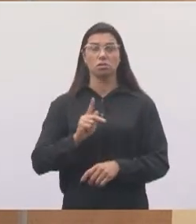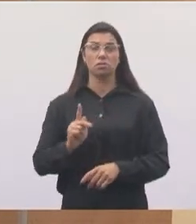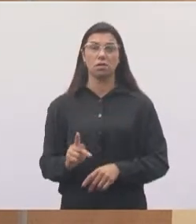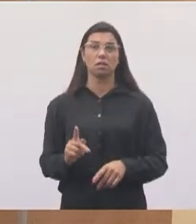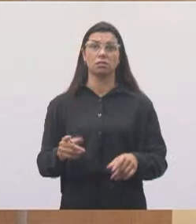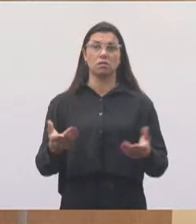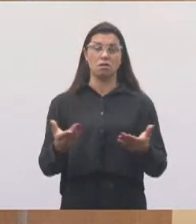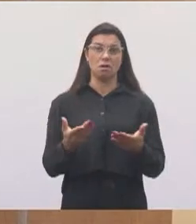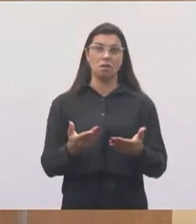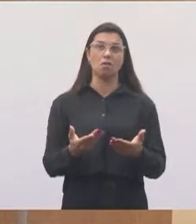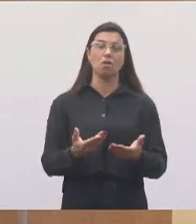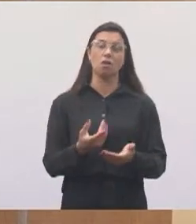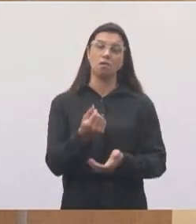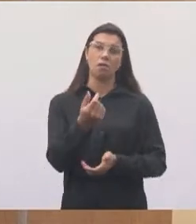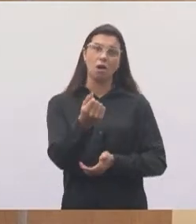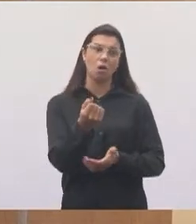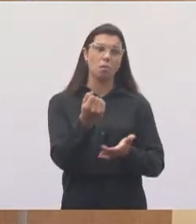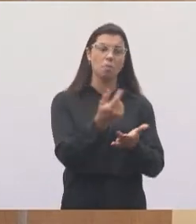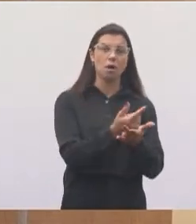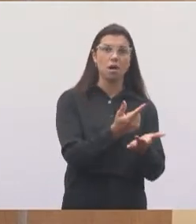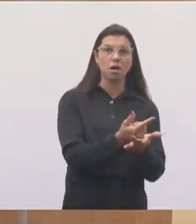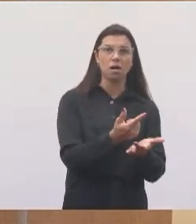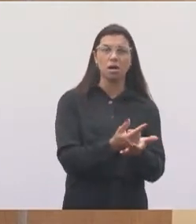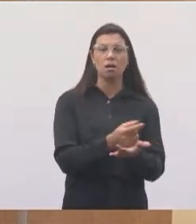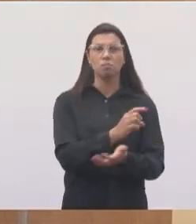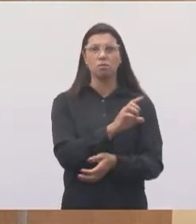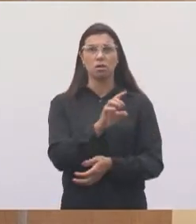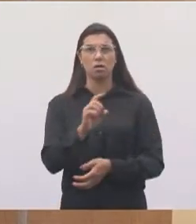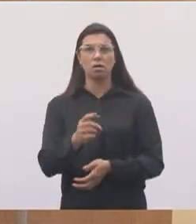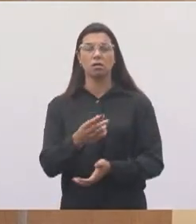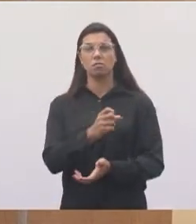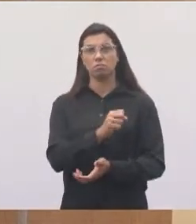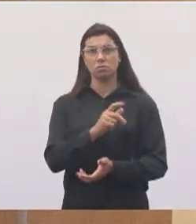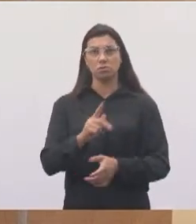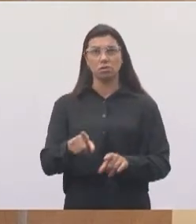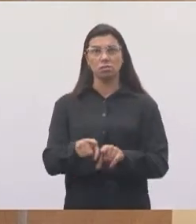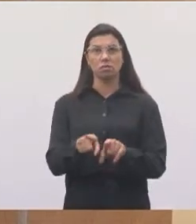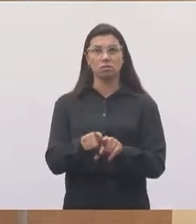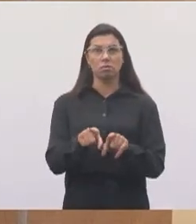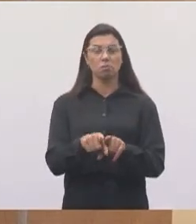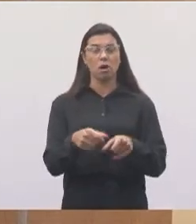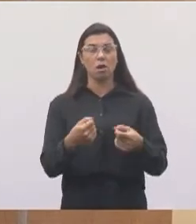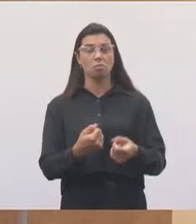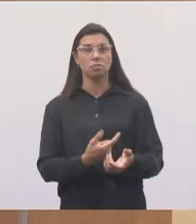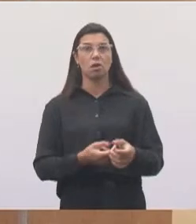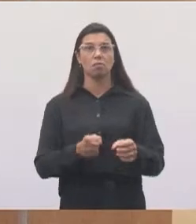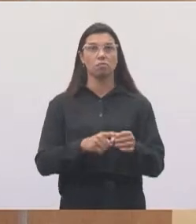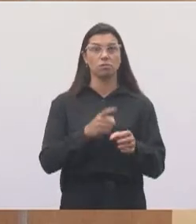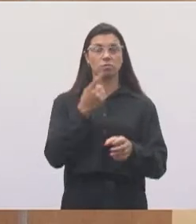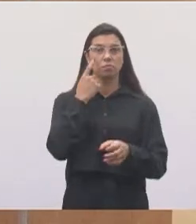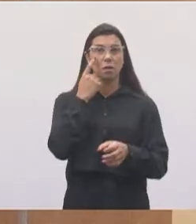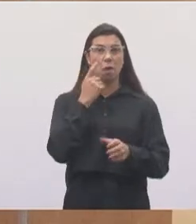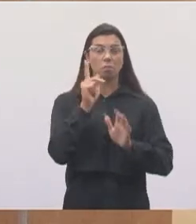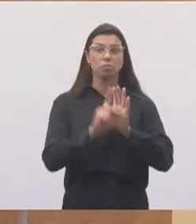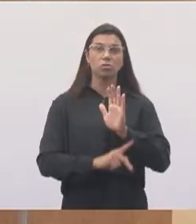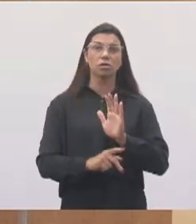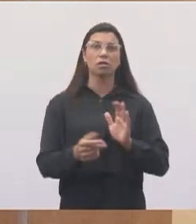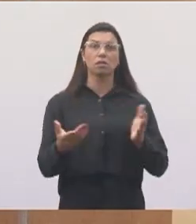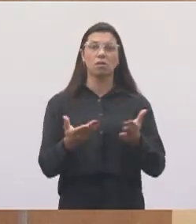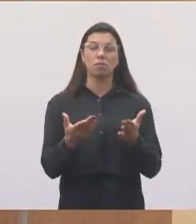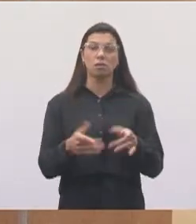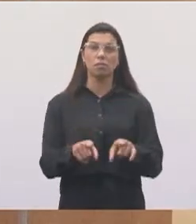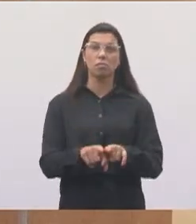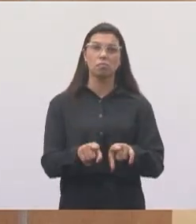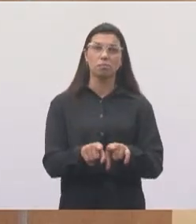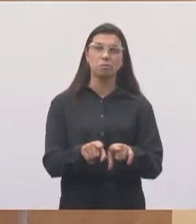valor dos benefícios a serem pagos aos períodos de contribuição dos participantes, projetando-se os